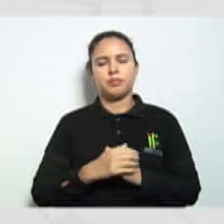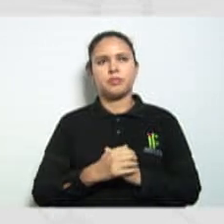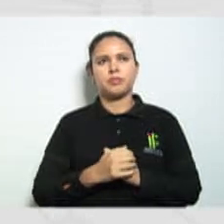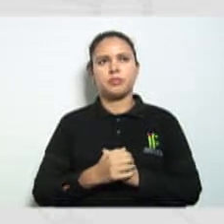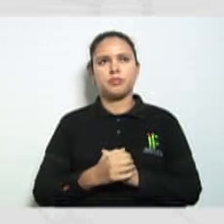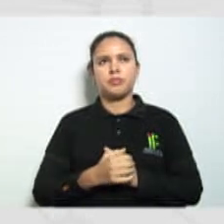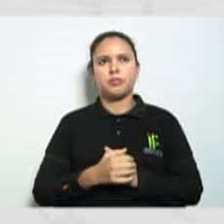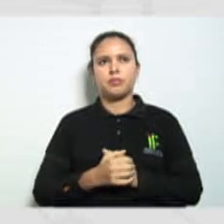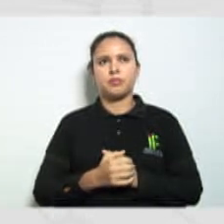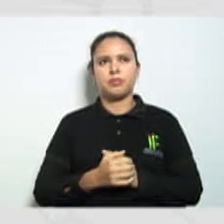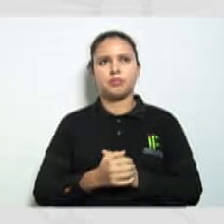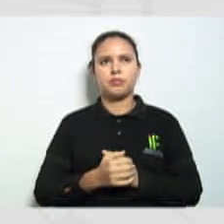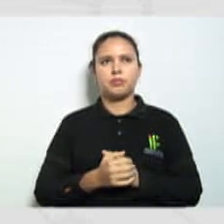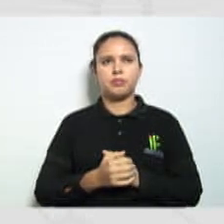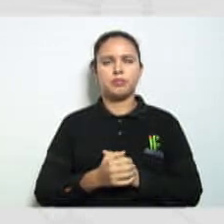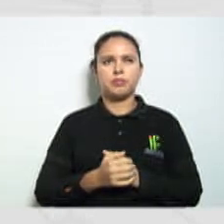que